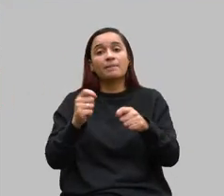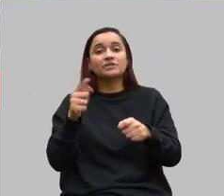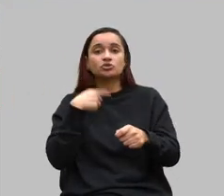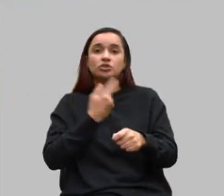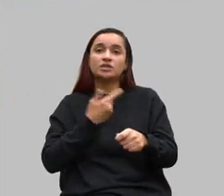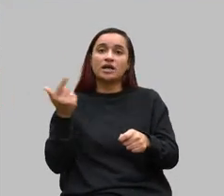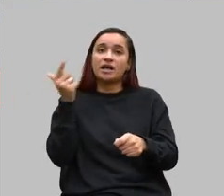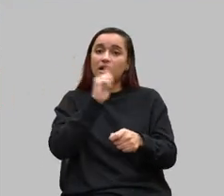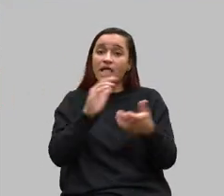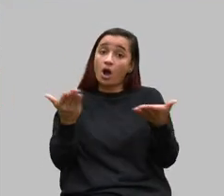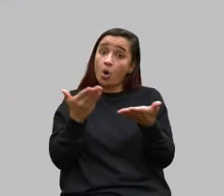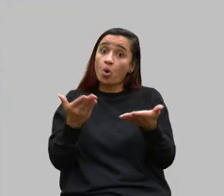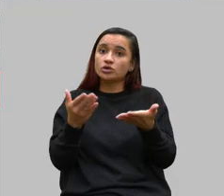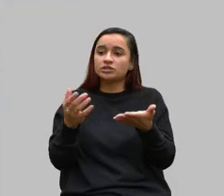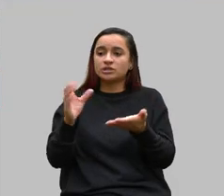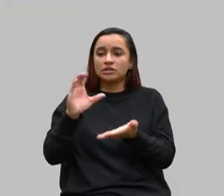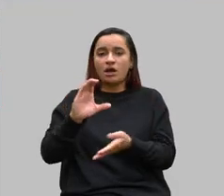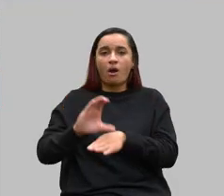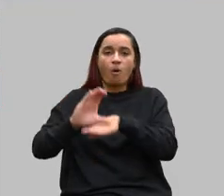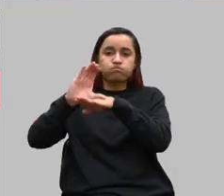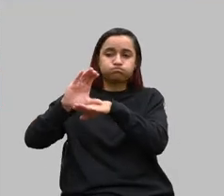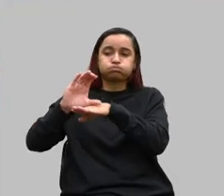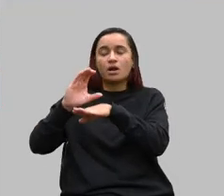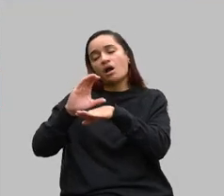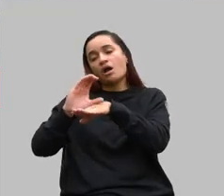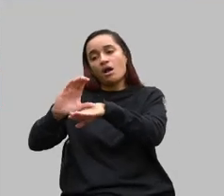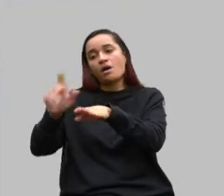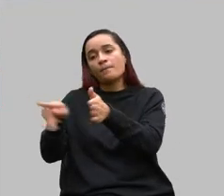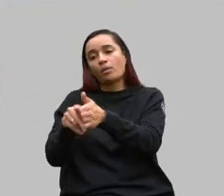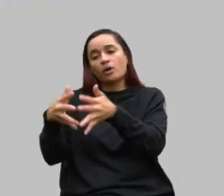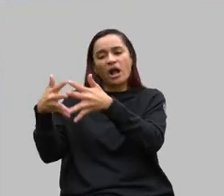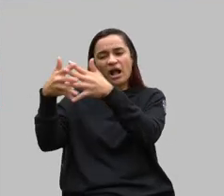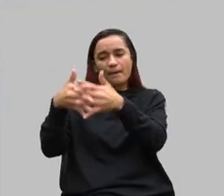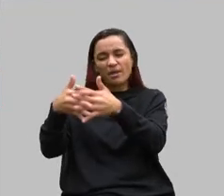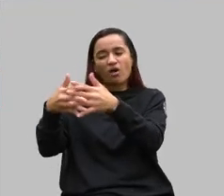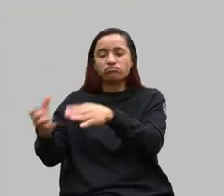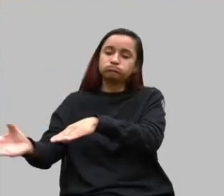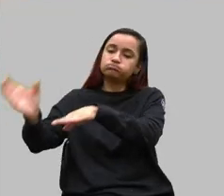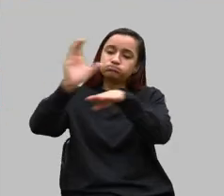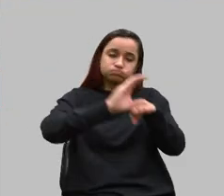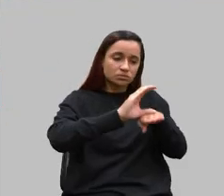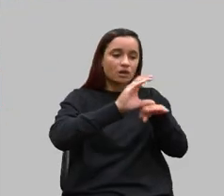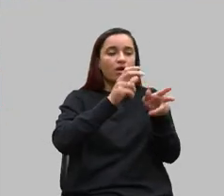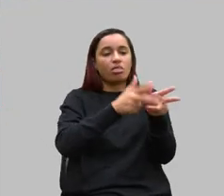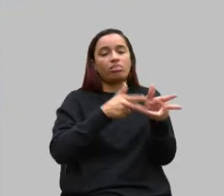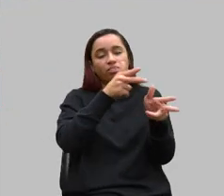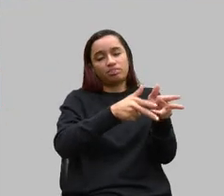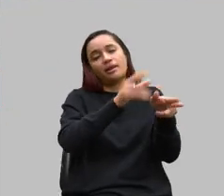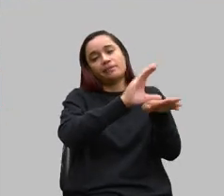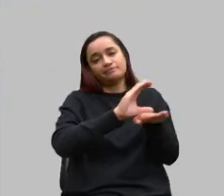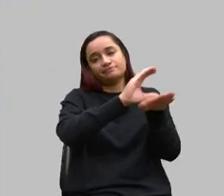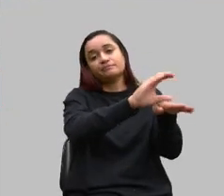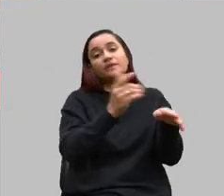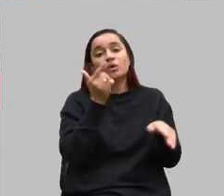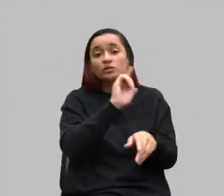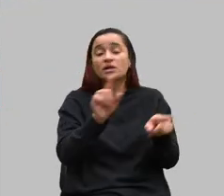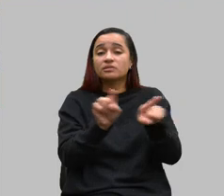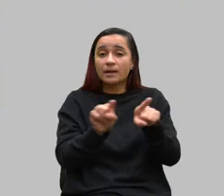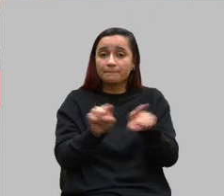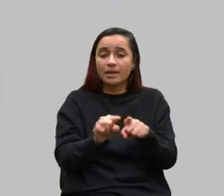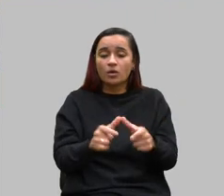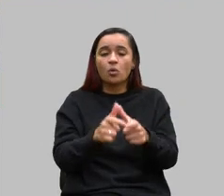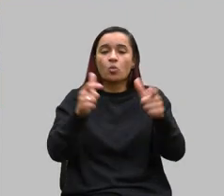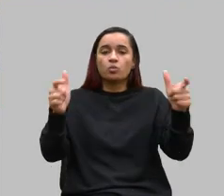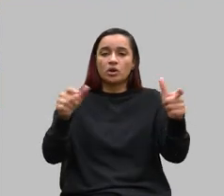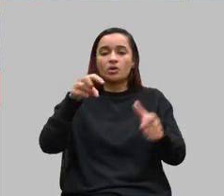caminhão como tanto foi aqui colocado para Que ela possa vir para o trem e além do volume do minério a gente possa também cumprir com uma obrigação